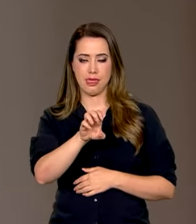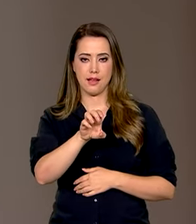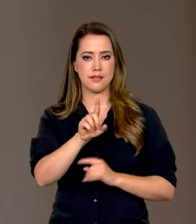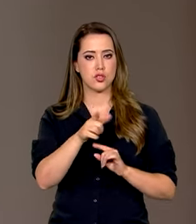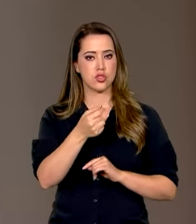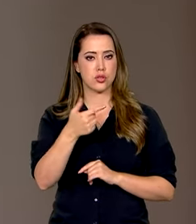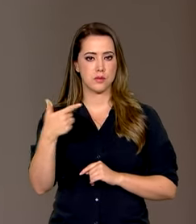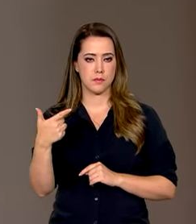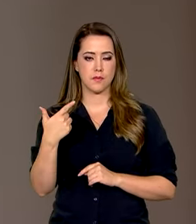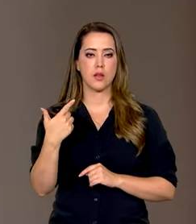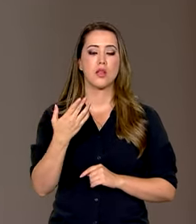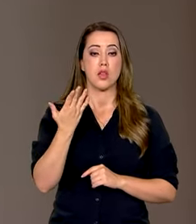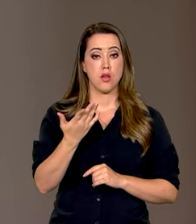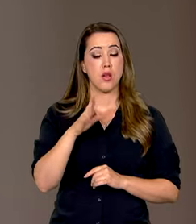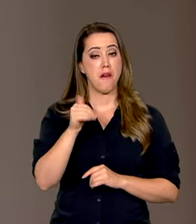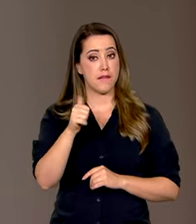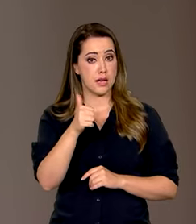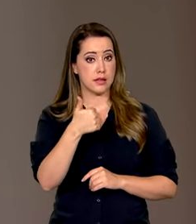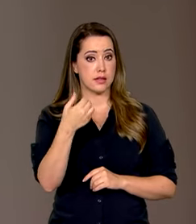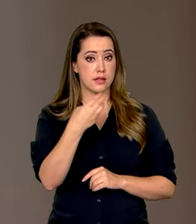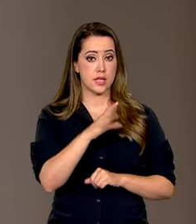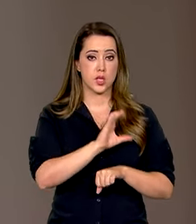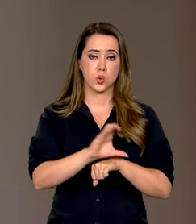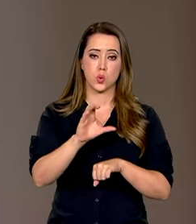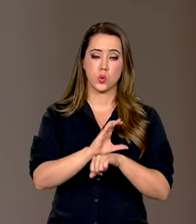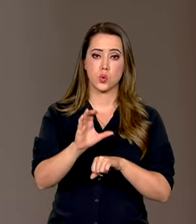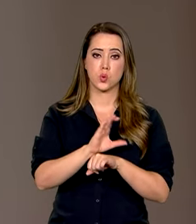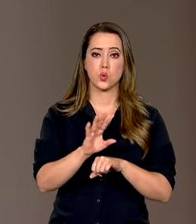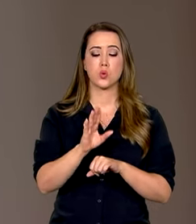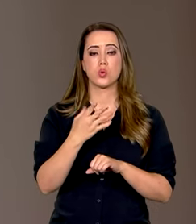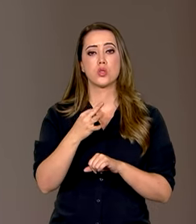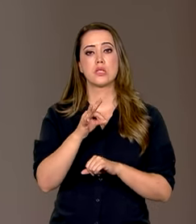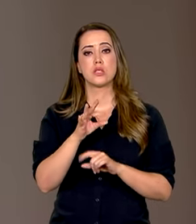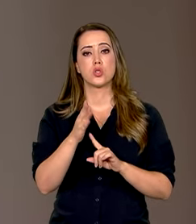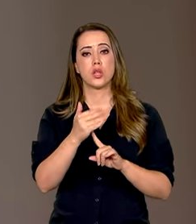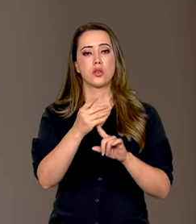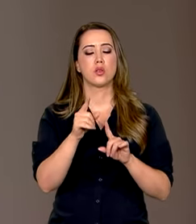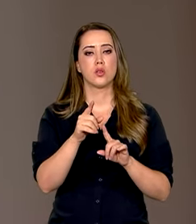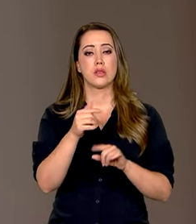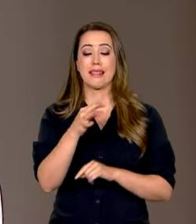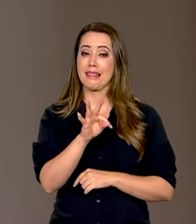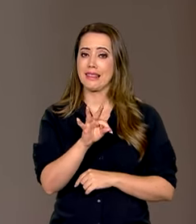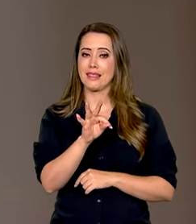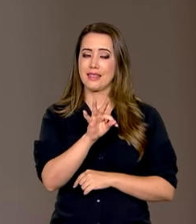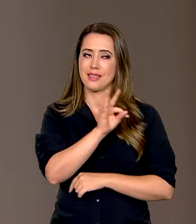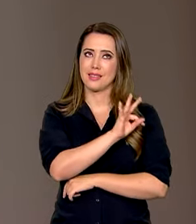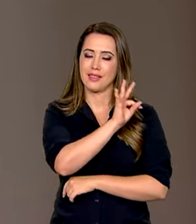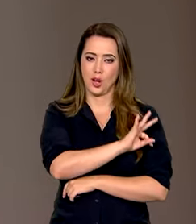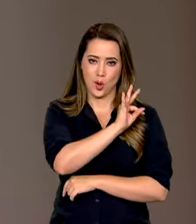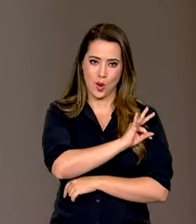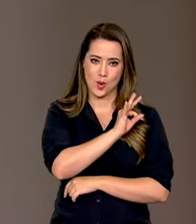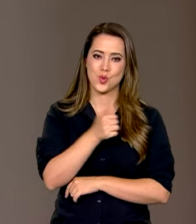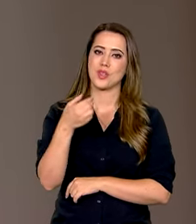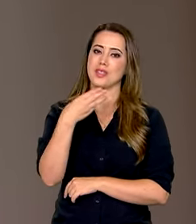2022 o enad foram avaliados 13 cursos tecnológicos e 13 bacharelados a qualidade dos cursos